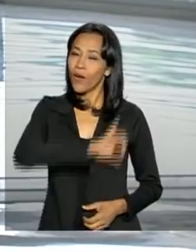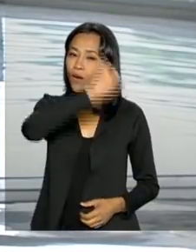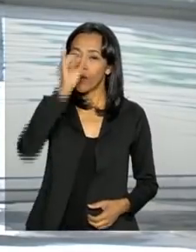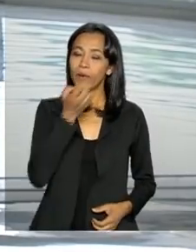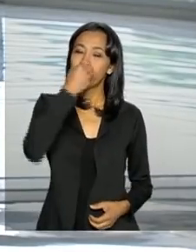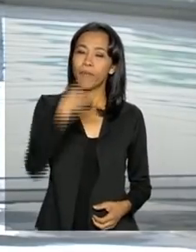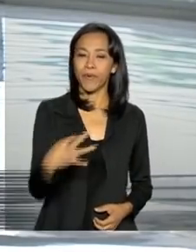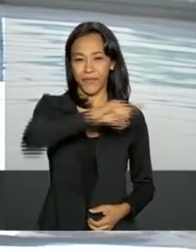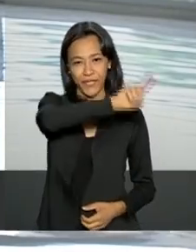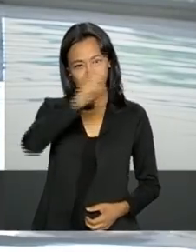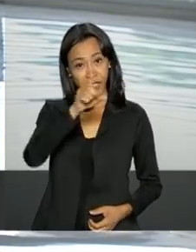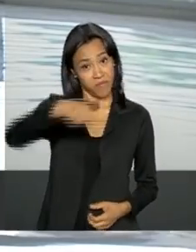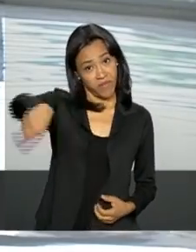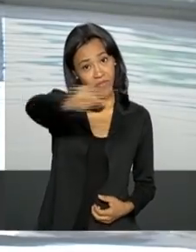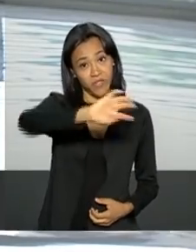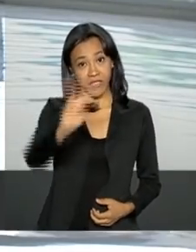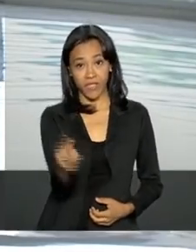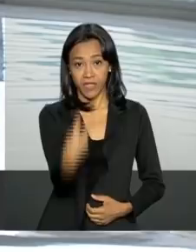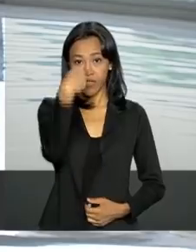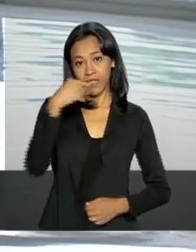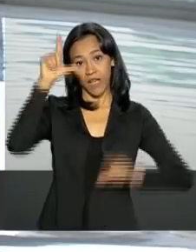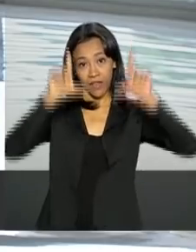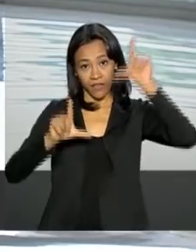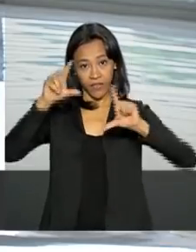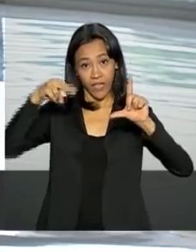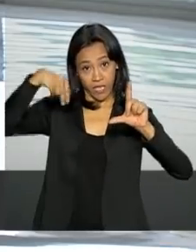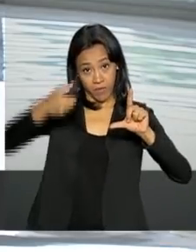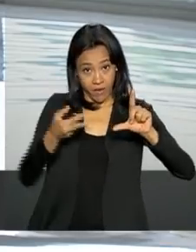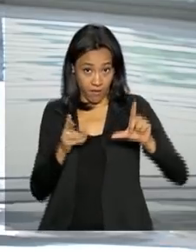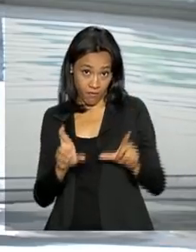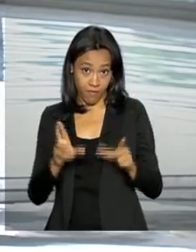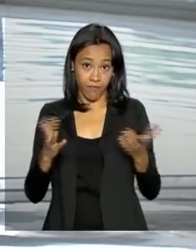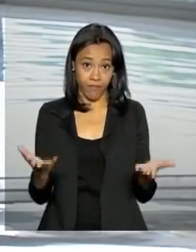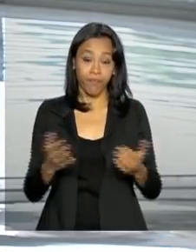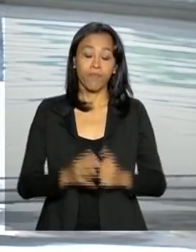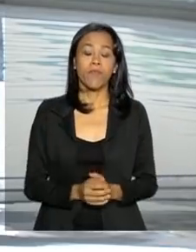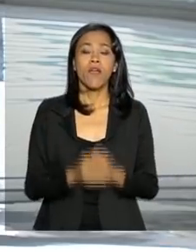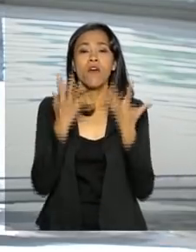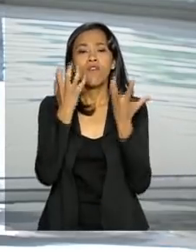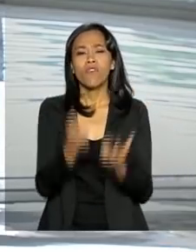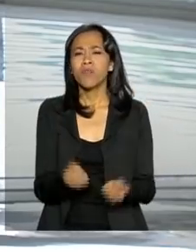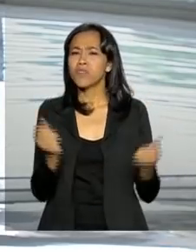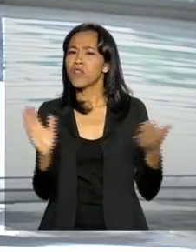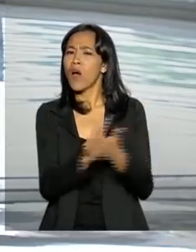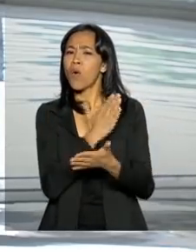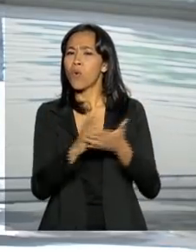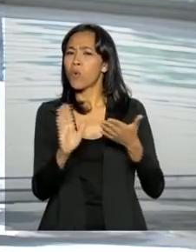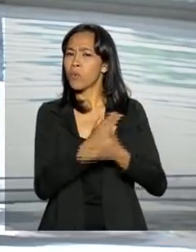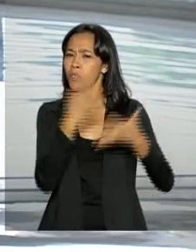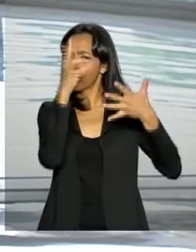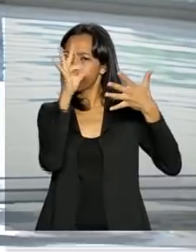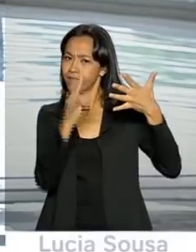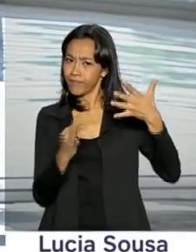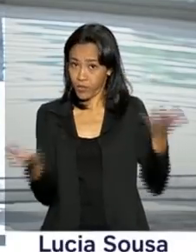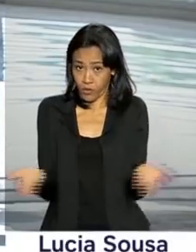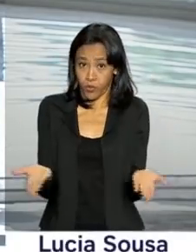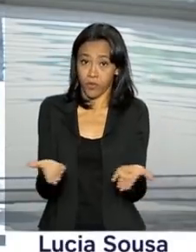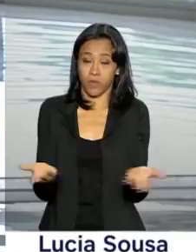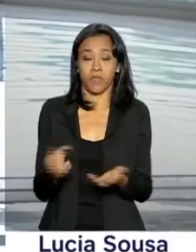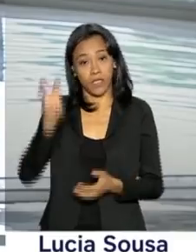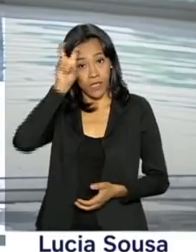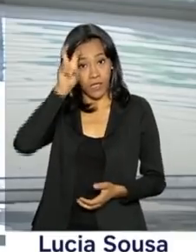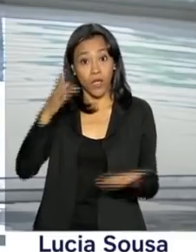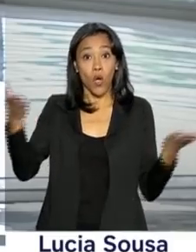Olá, bom dia para você que acompanha a NBR, a TV do Governo Federal. Vamos a alguns destaques desta quinta-feira.